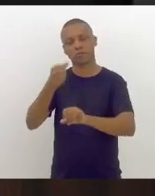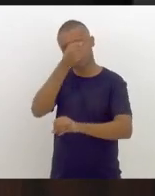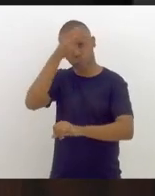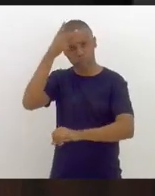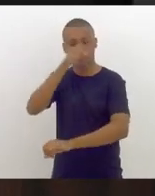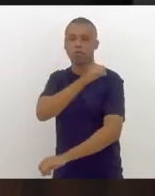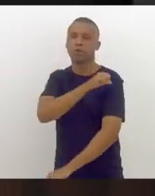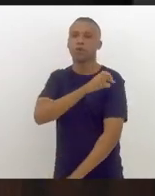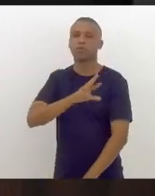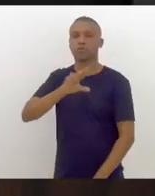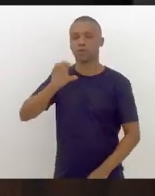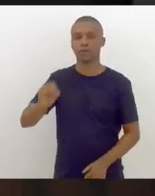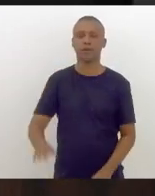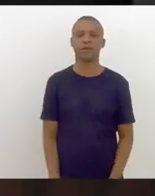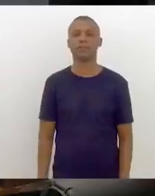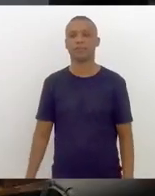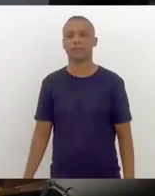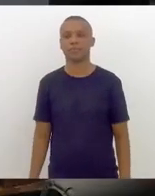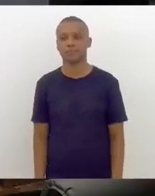Janeiro